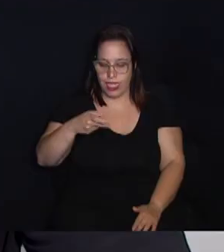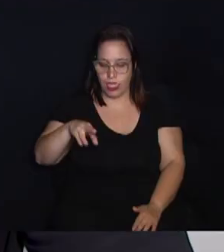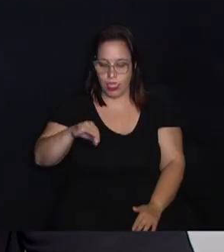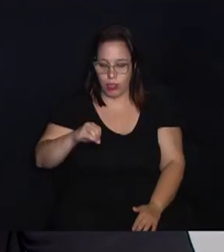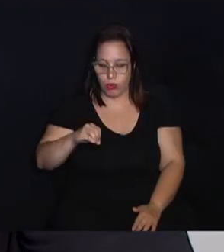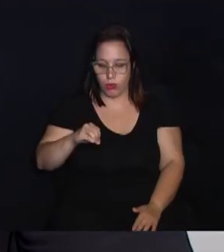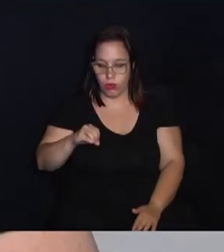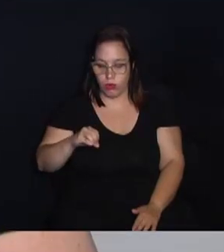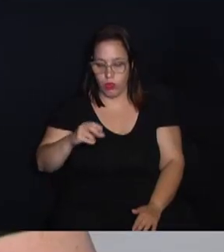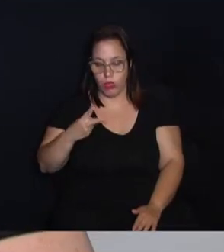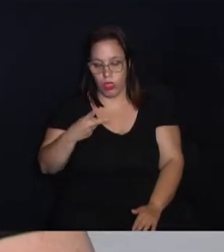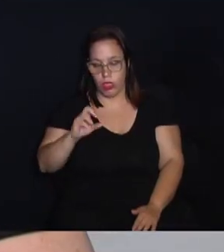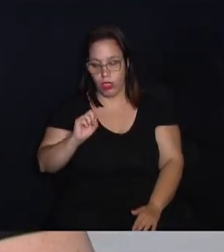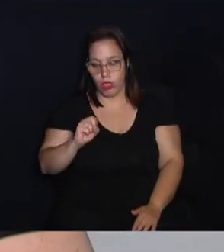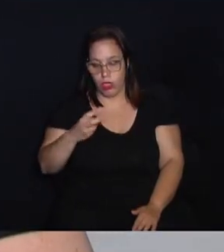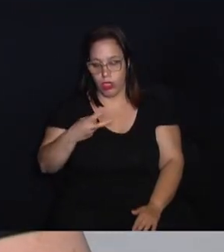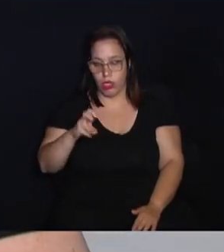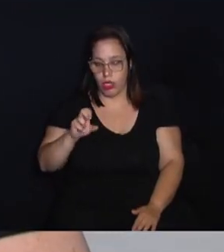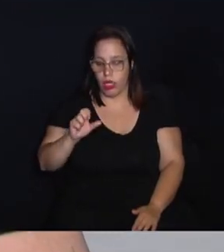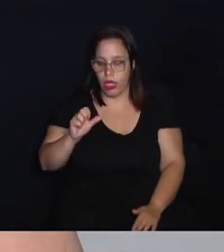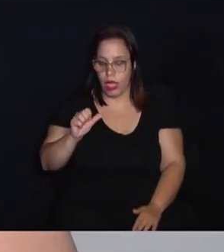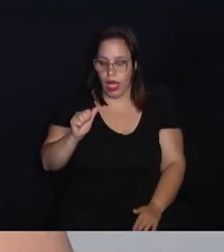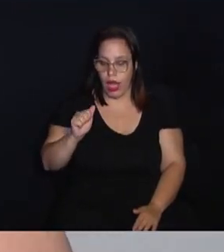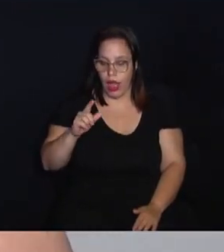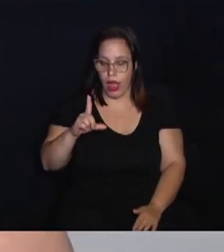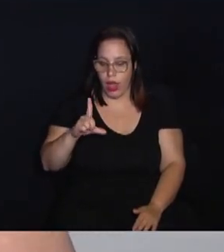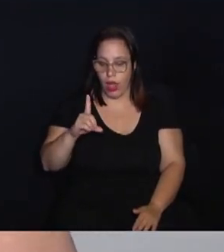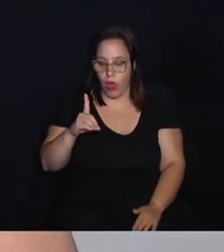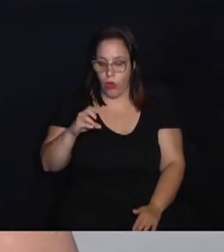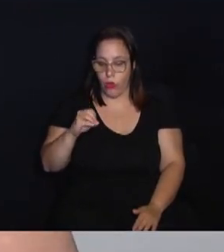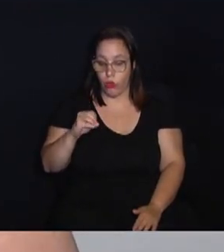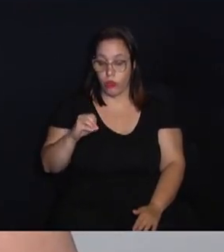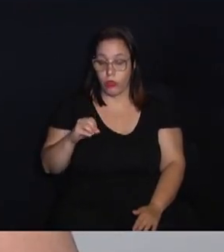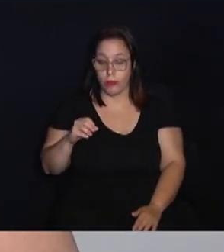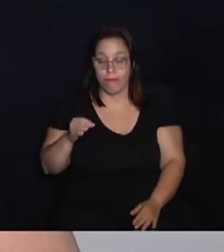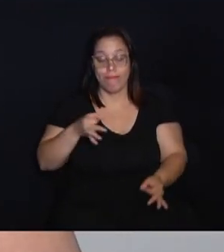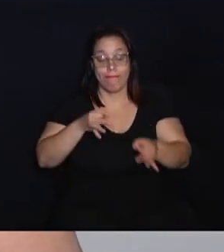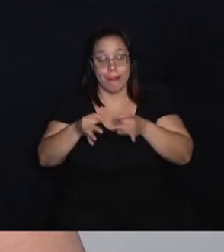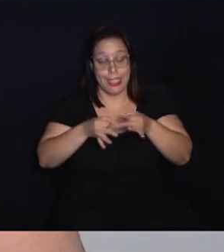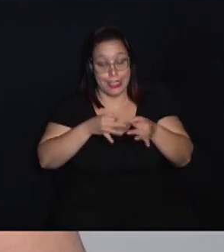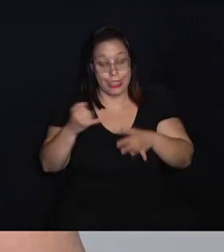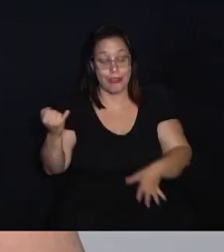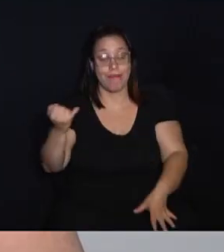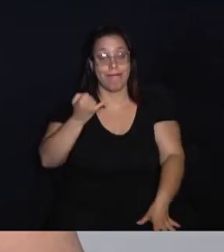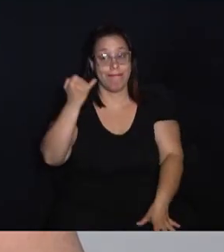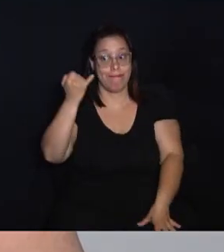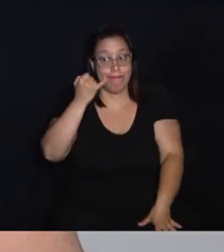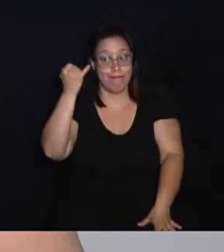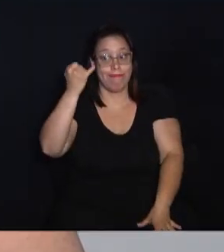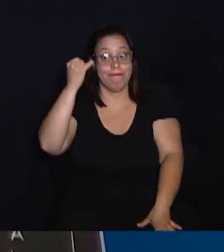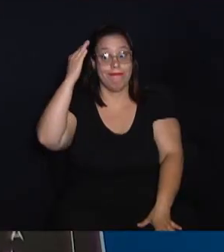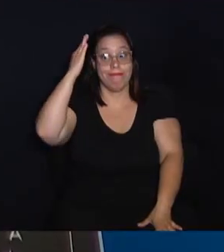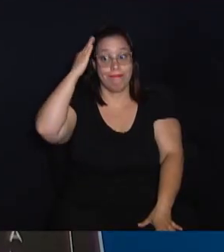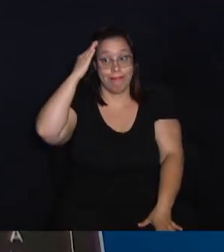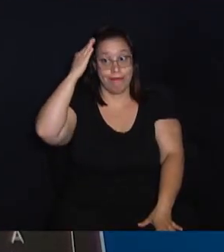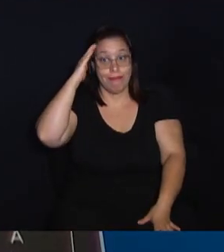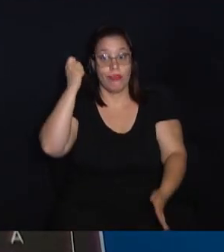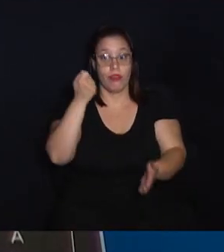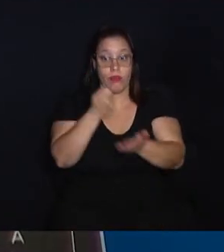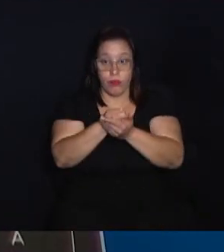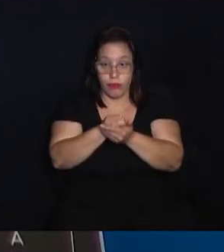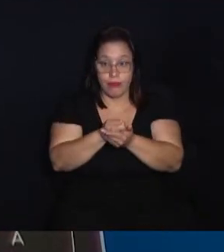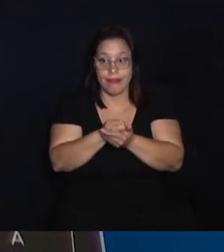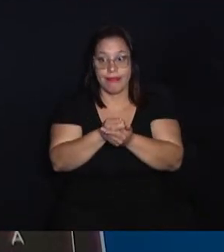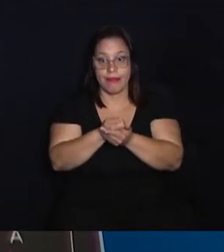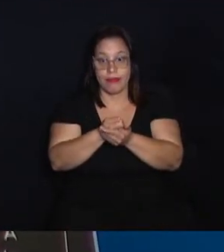para 2025. Aldo ainda ressalta que planejar é essencial e entender as tendências de consumo pode ajudar